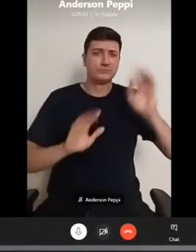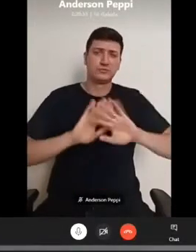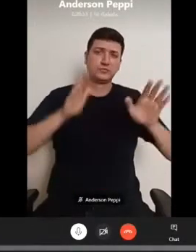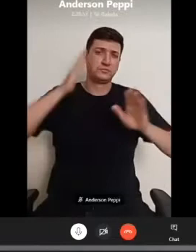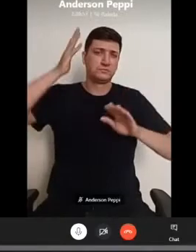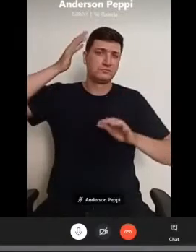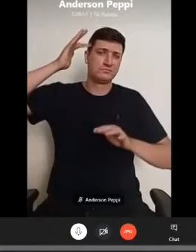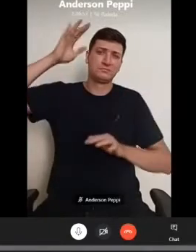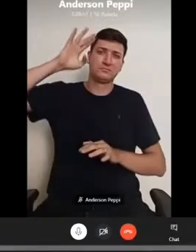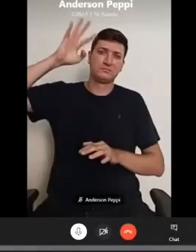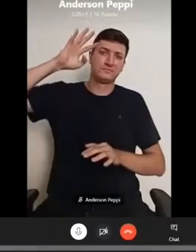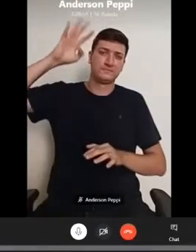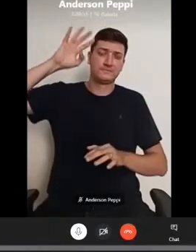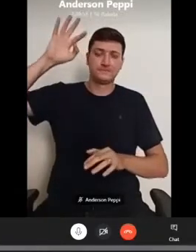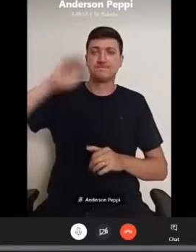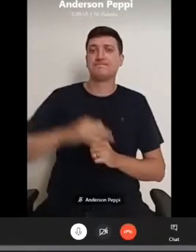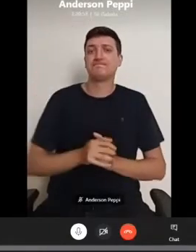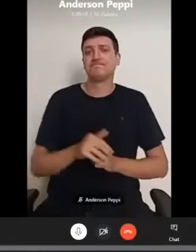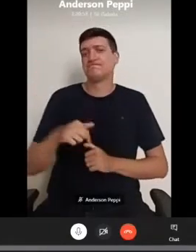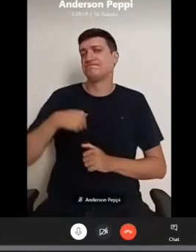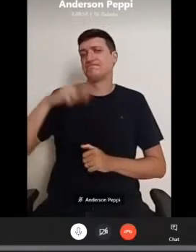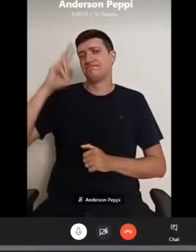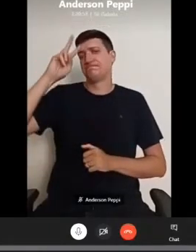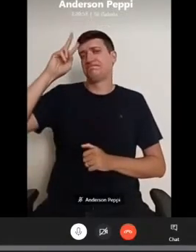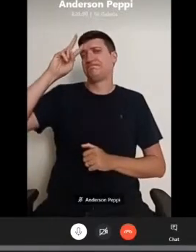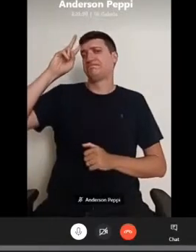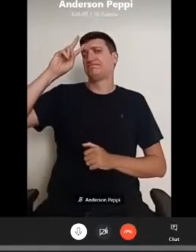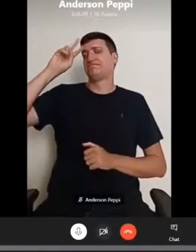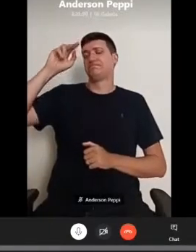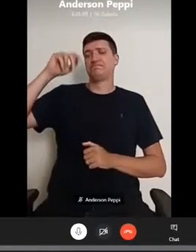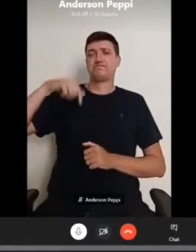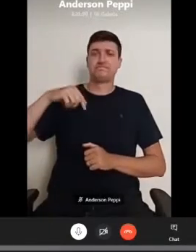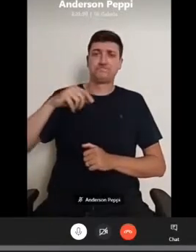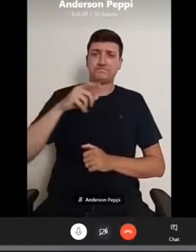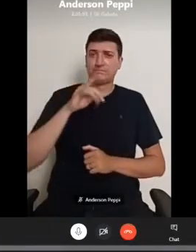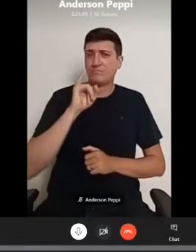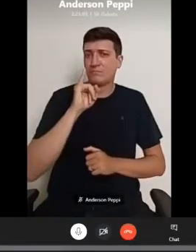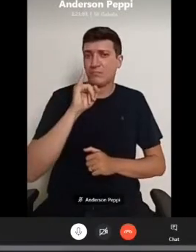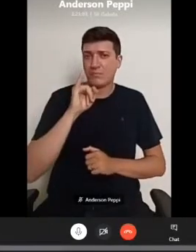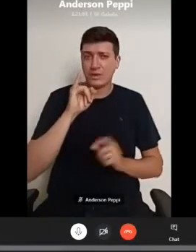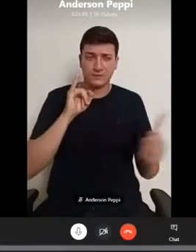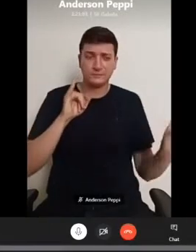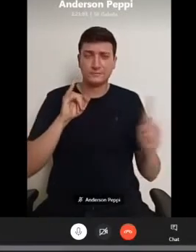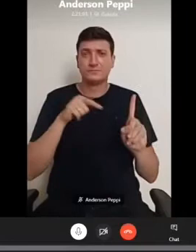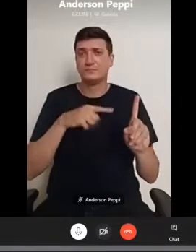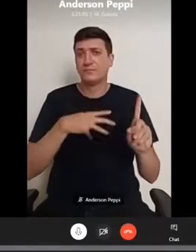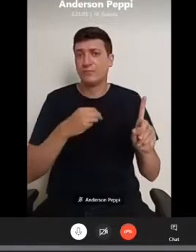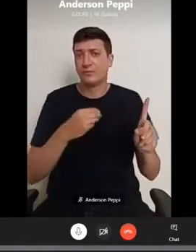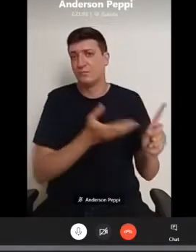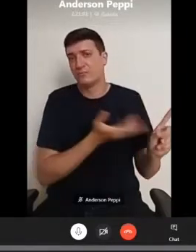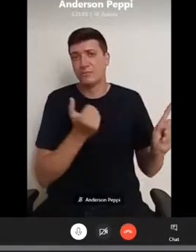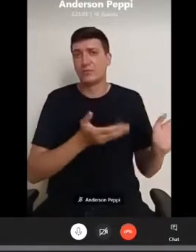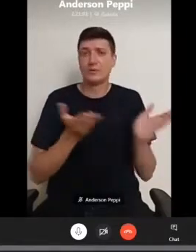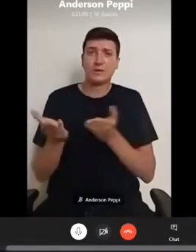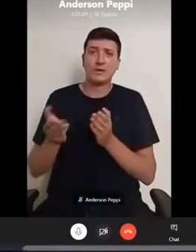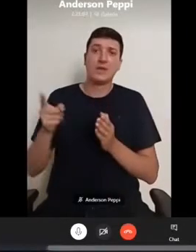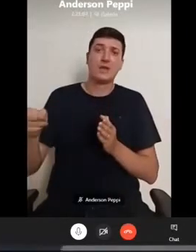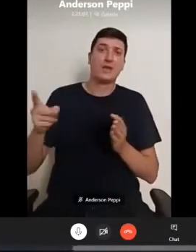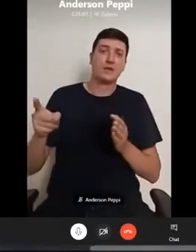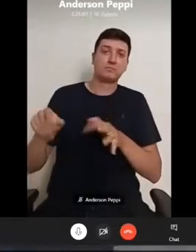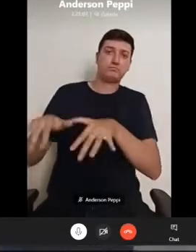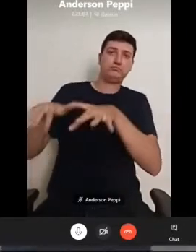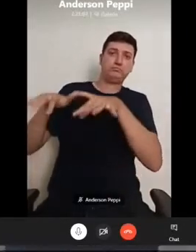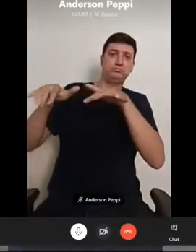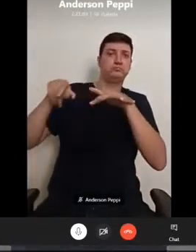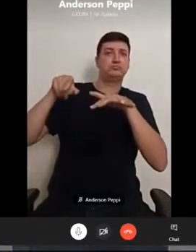Conta uma história que o pai trouxe o filho para conhecer a cidade grande. Essa é para a gente, tá, como vereador. Primeira